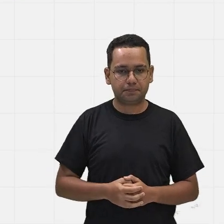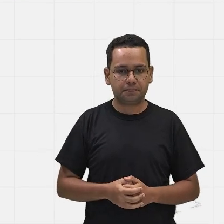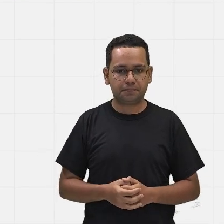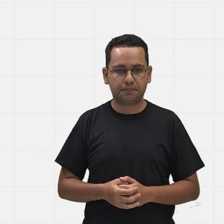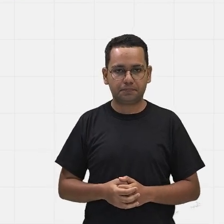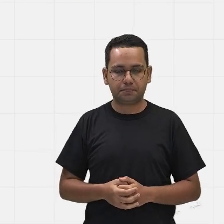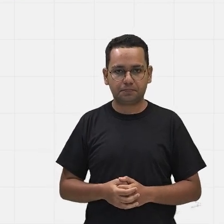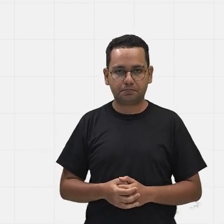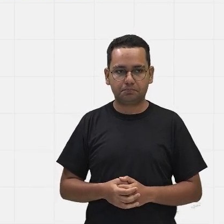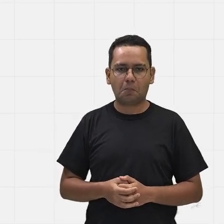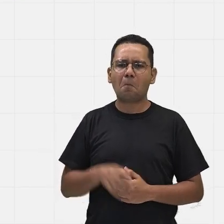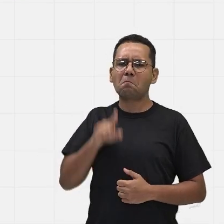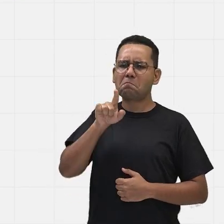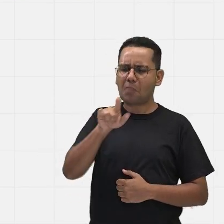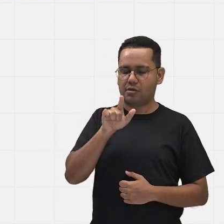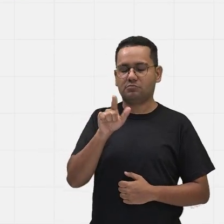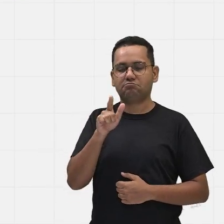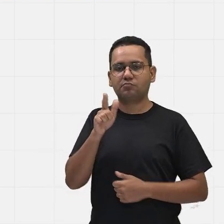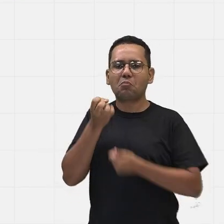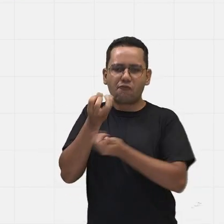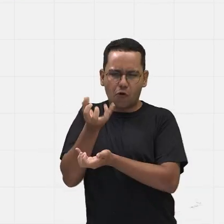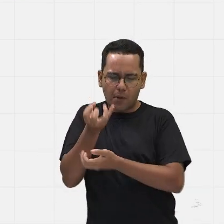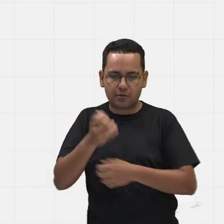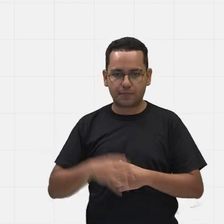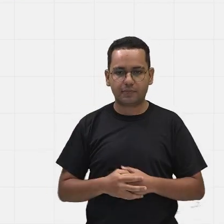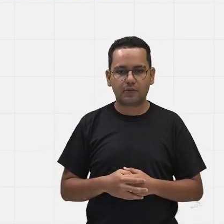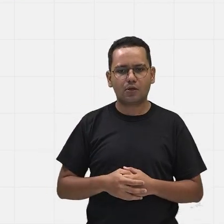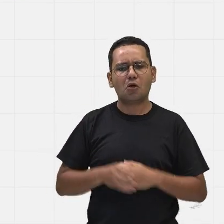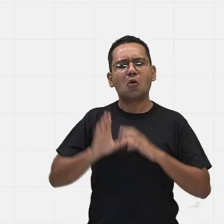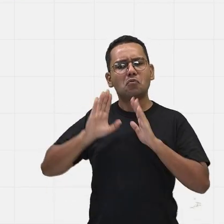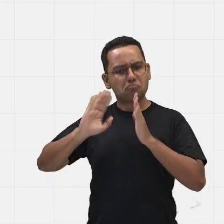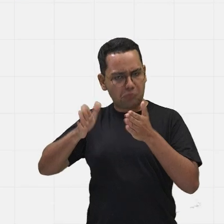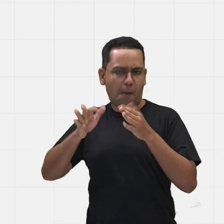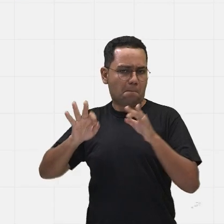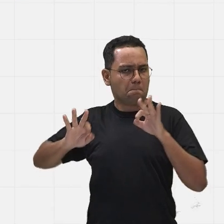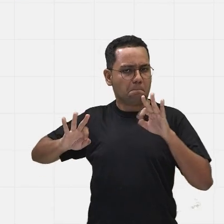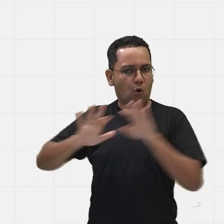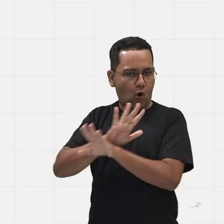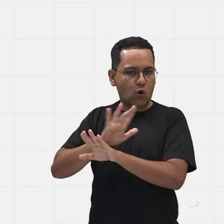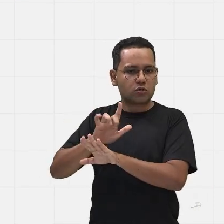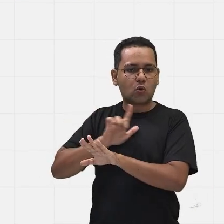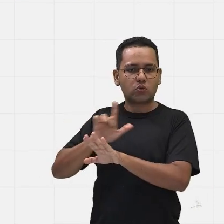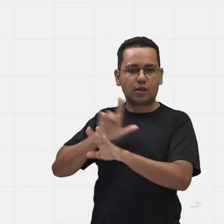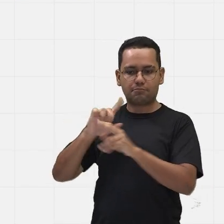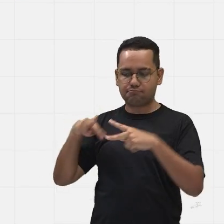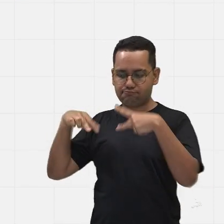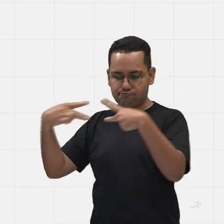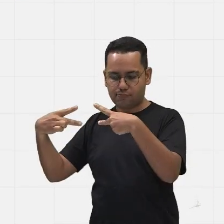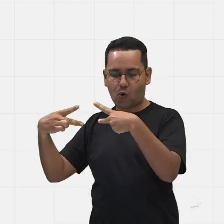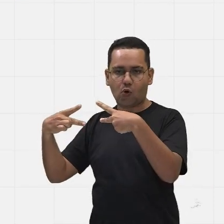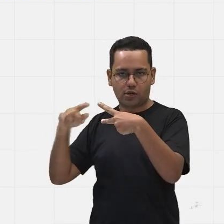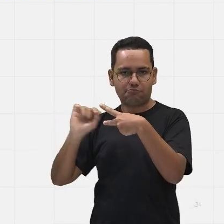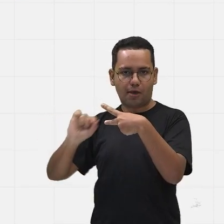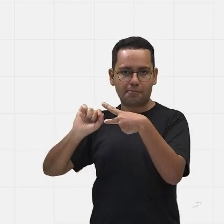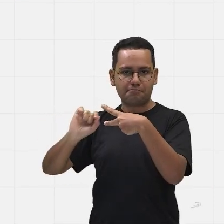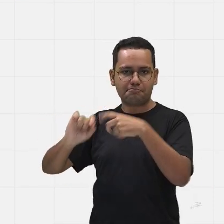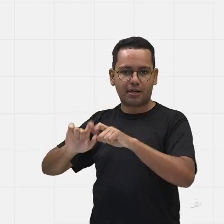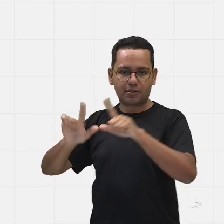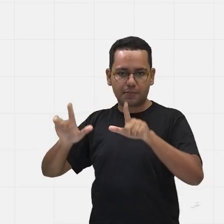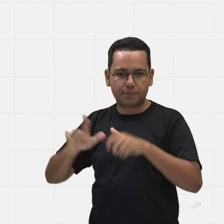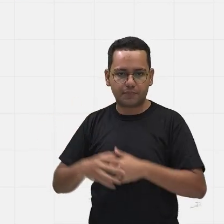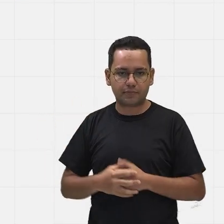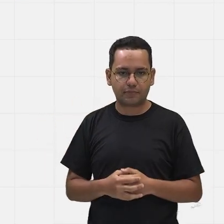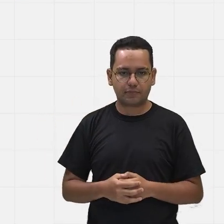Aí, caso já tenha feito isso, ao abrir a aplicação, será exibido o login, né? Nesse caso, clique no